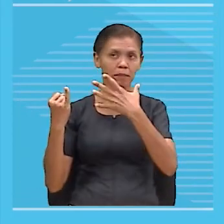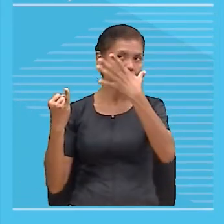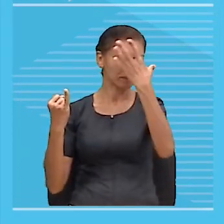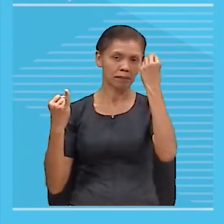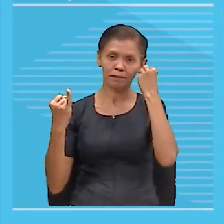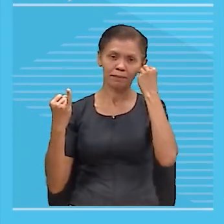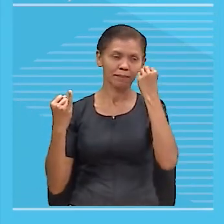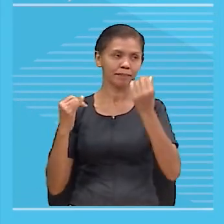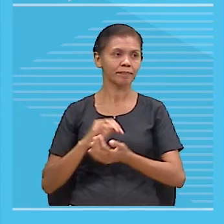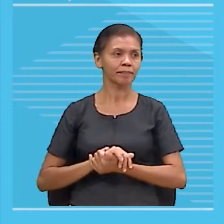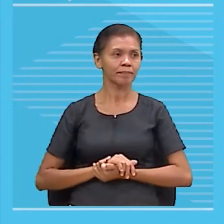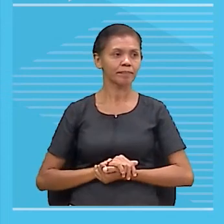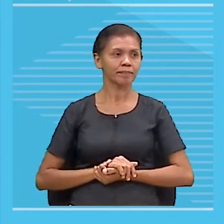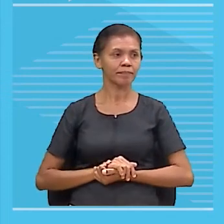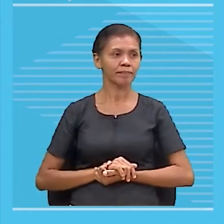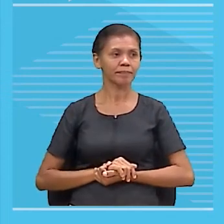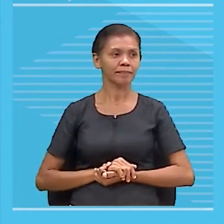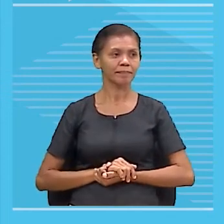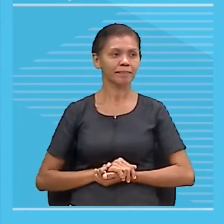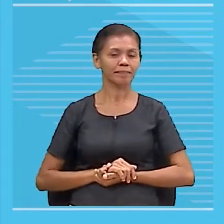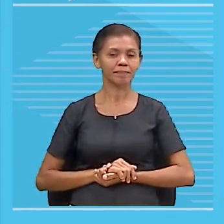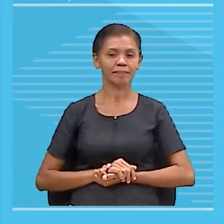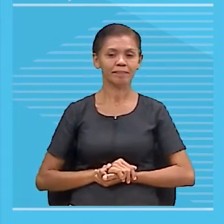tem isso, eu tento te lembrar.